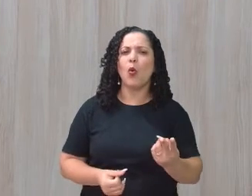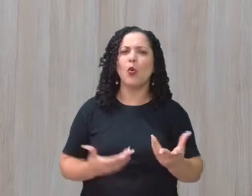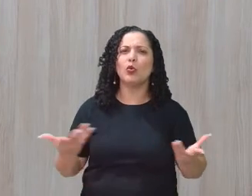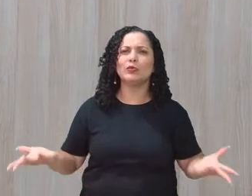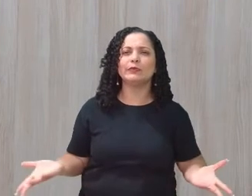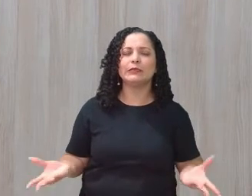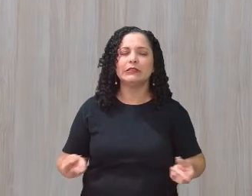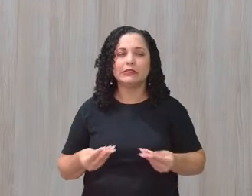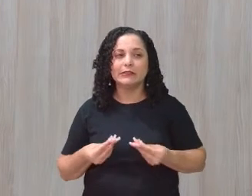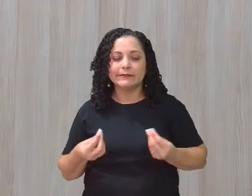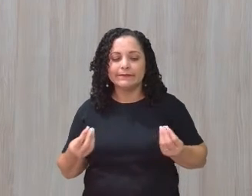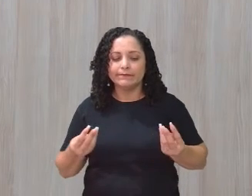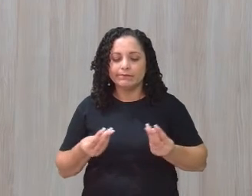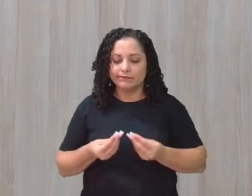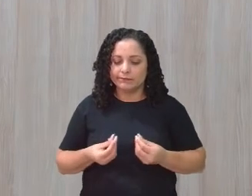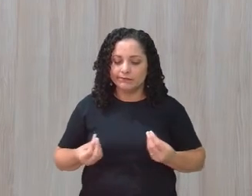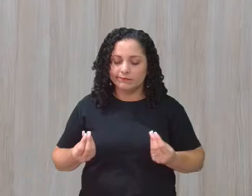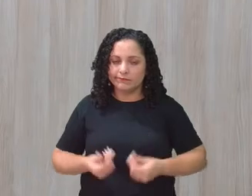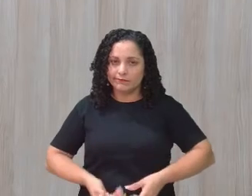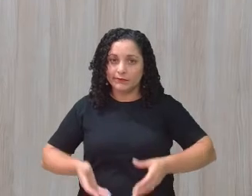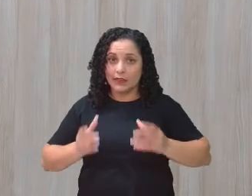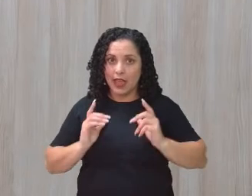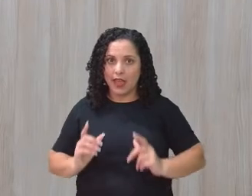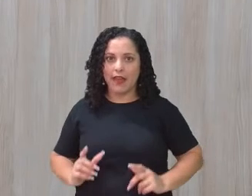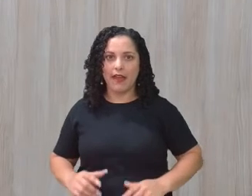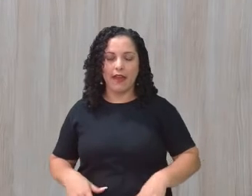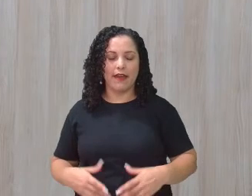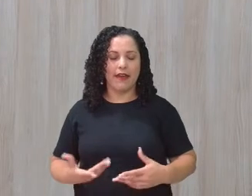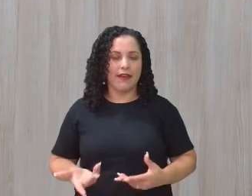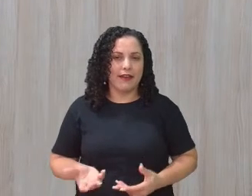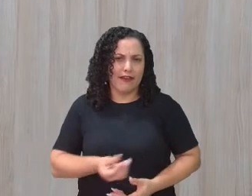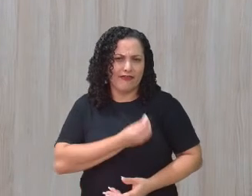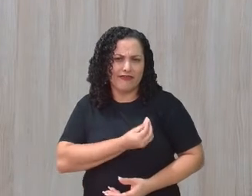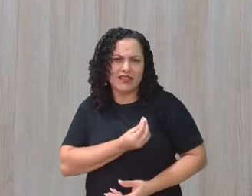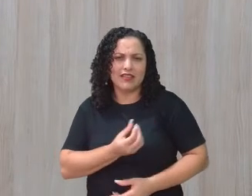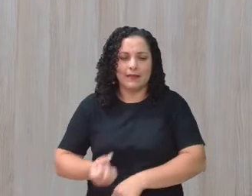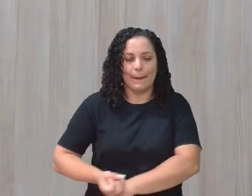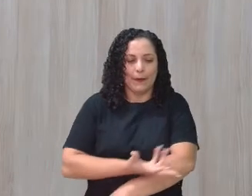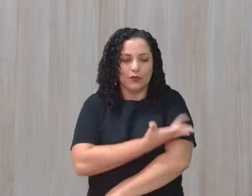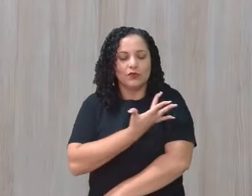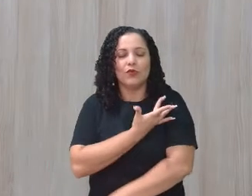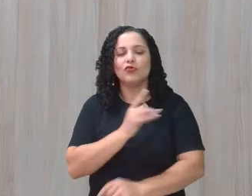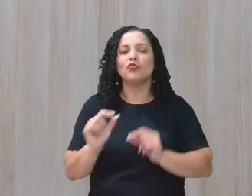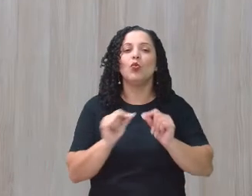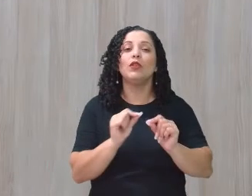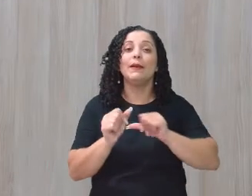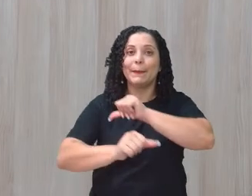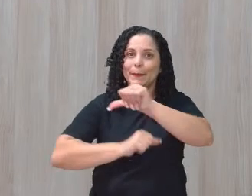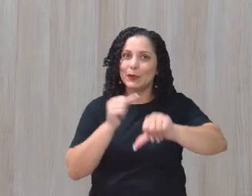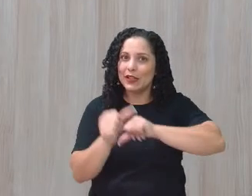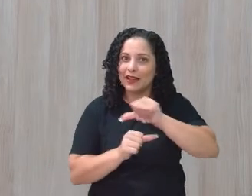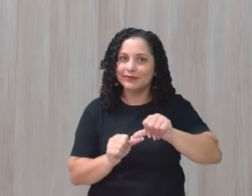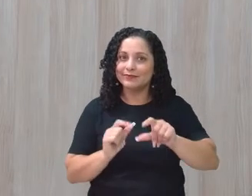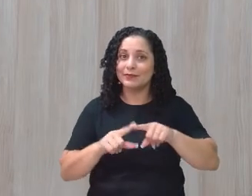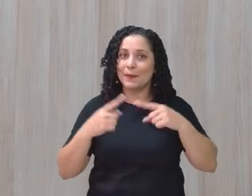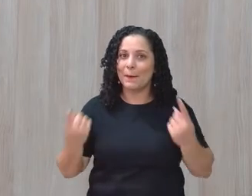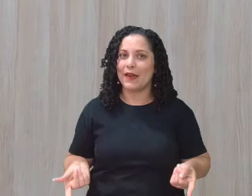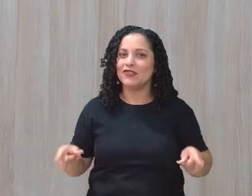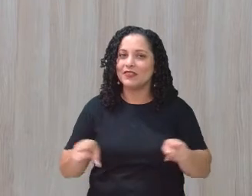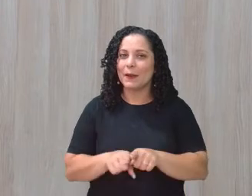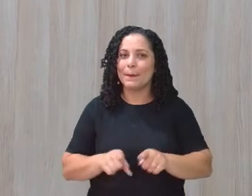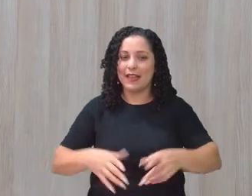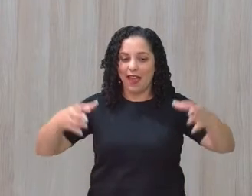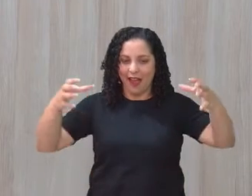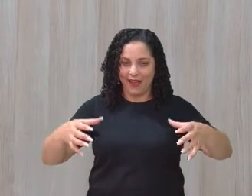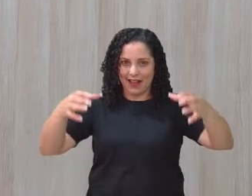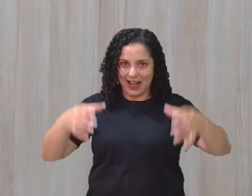de personalidade, em termos de humor, de emoções, da mesma forma que termina? E a caixa do correio? Ela continua do